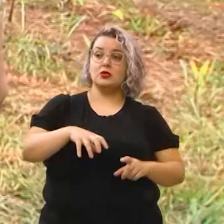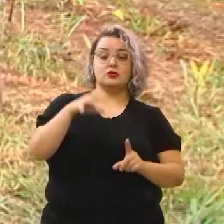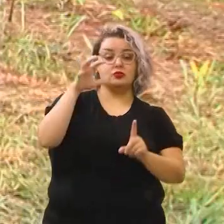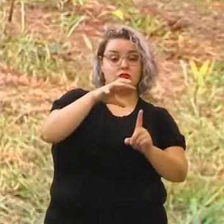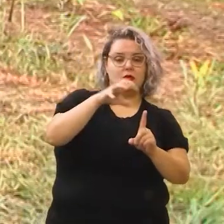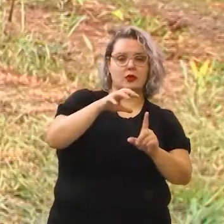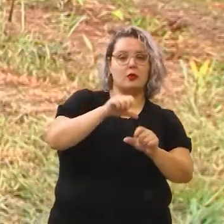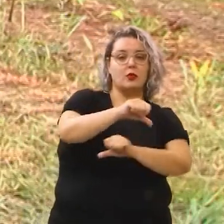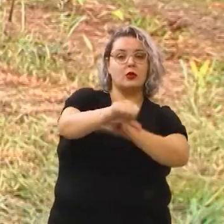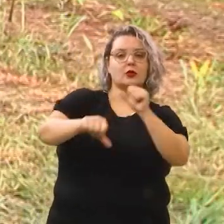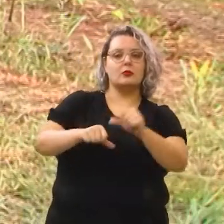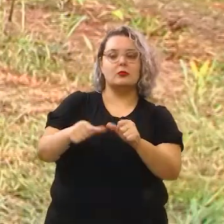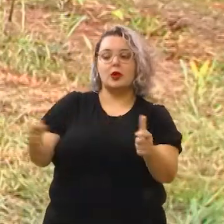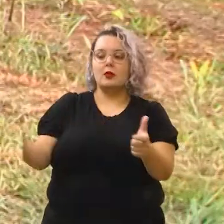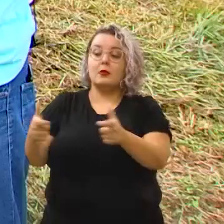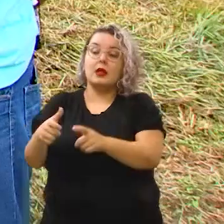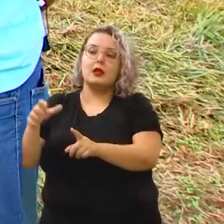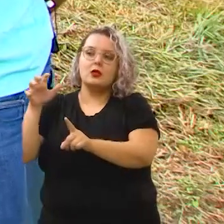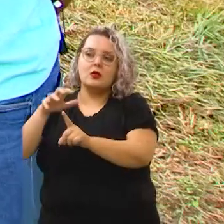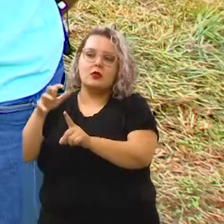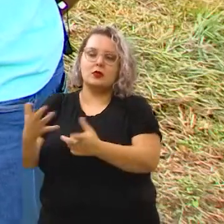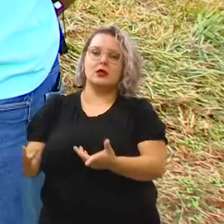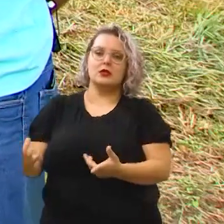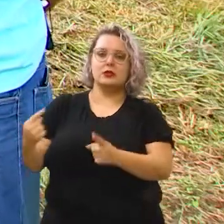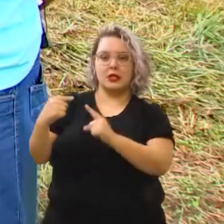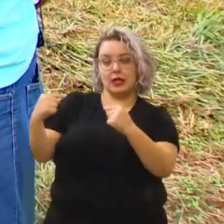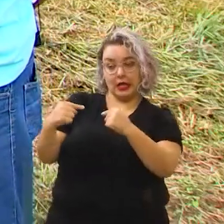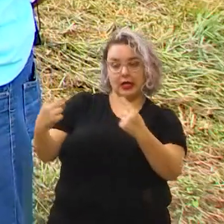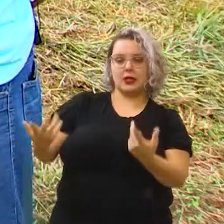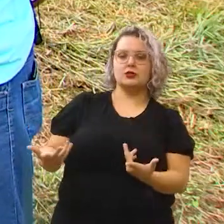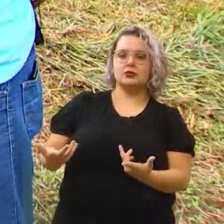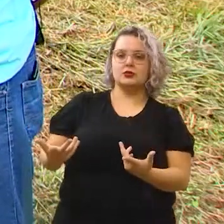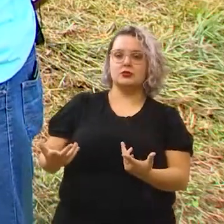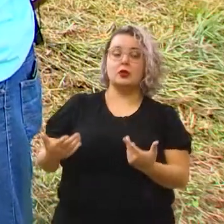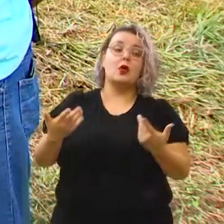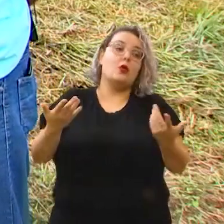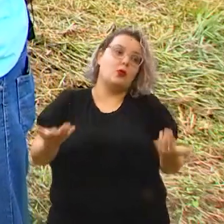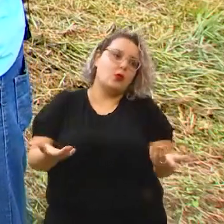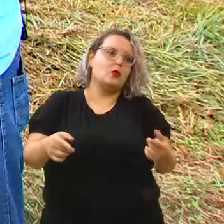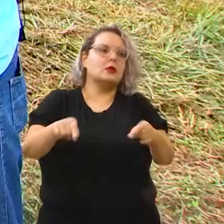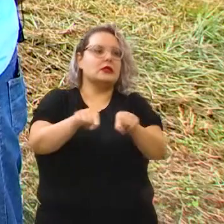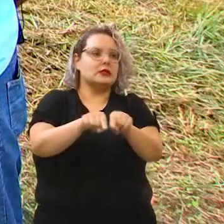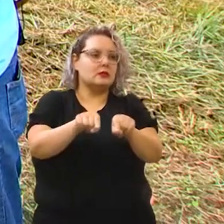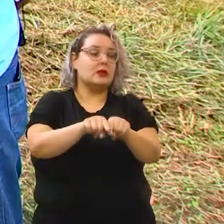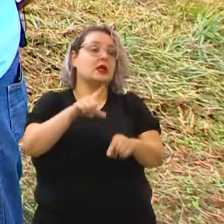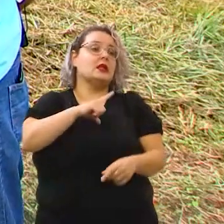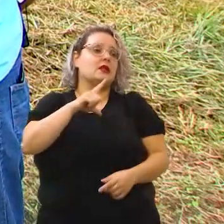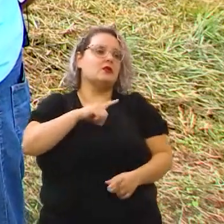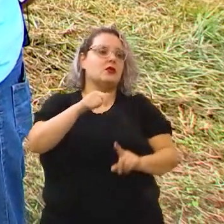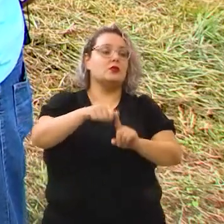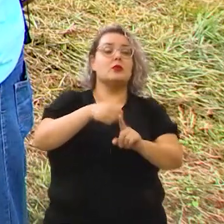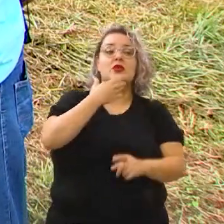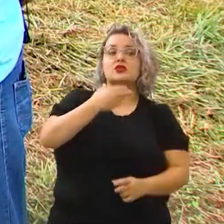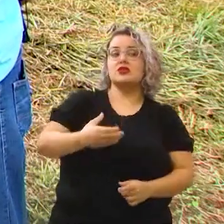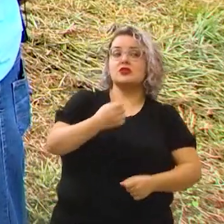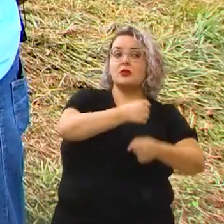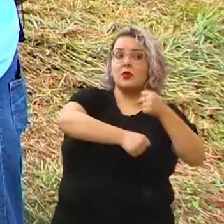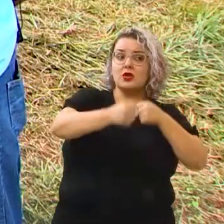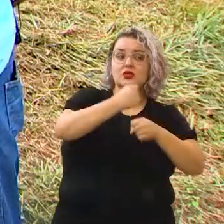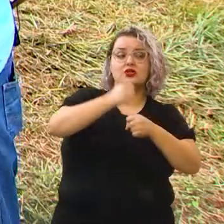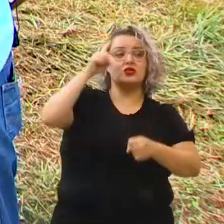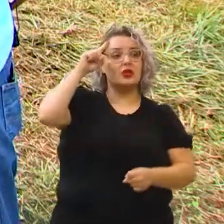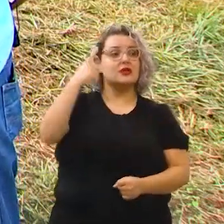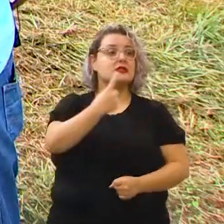impacto para uma agricultura de menor impacto. Bom, inclusive, né, teve em dezembro do ano passado,